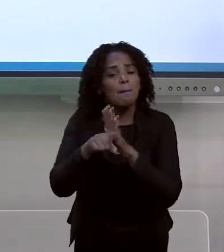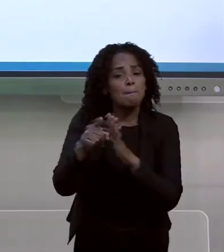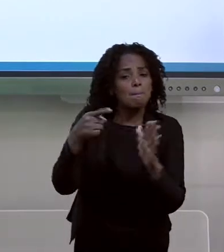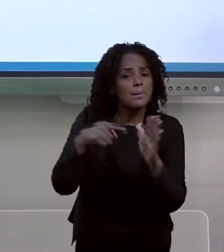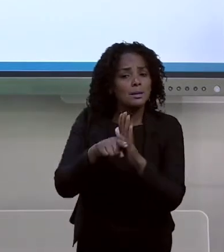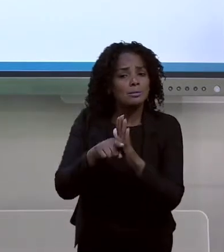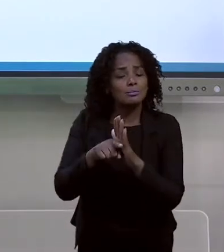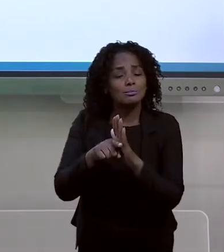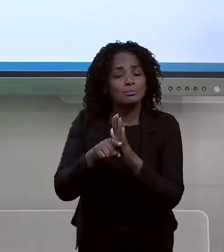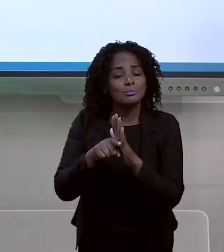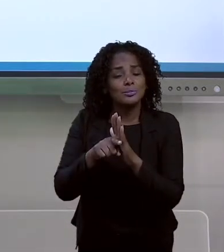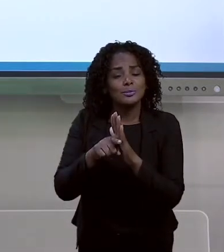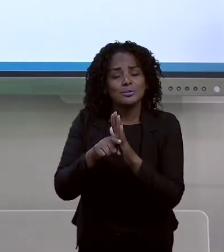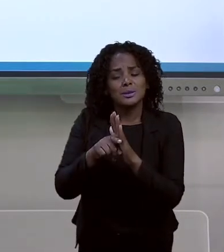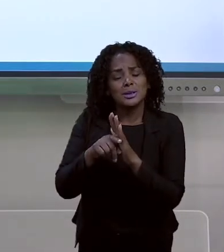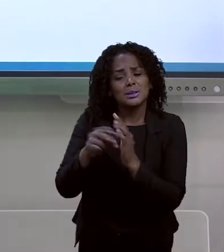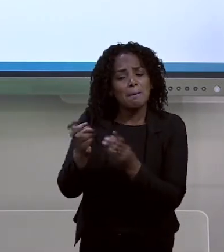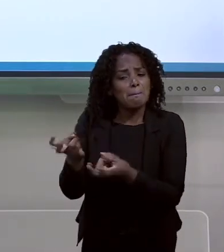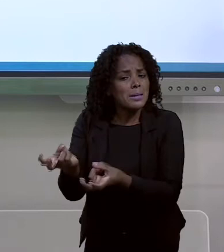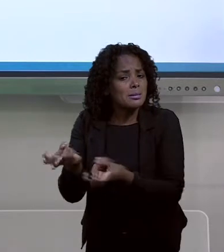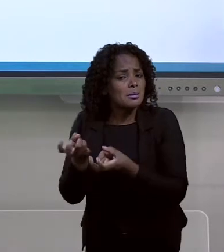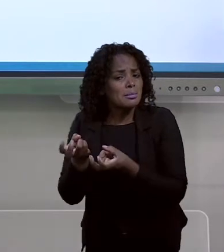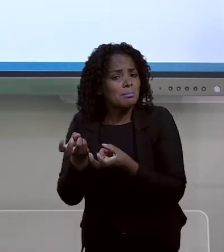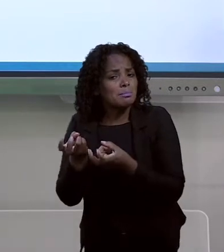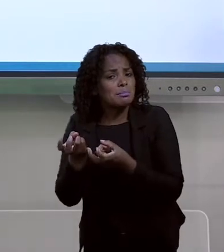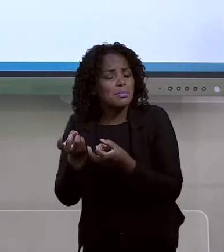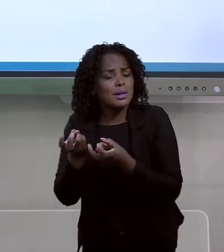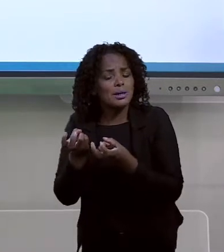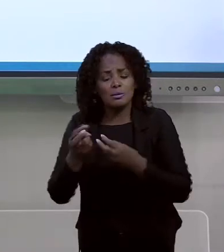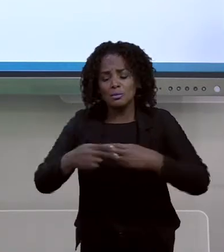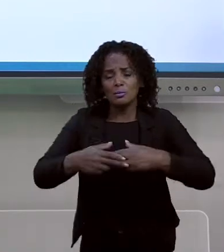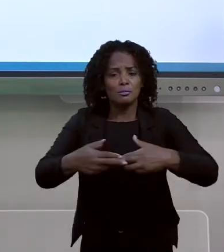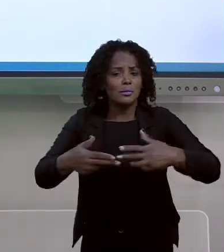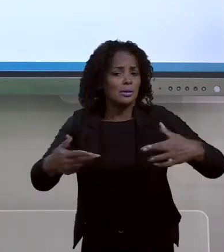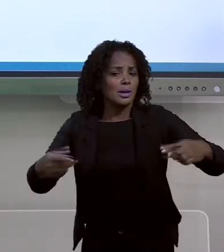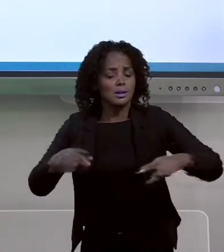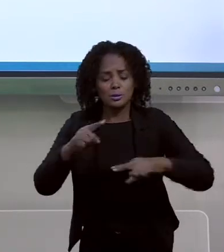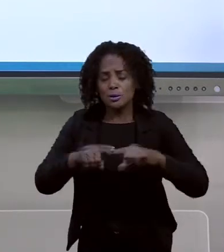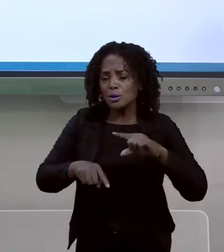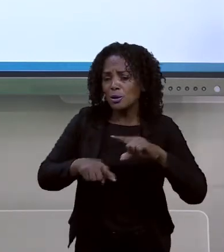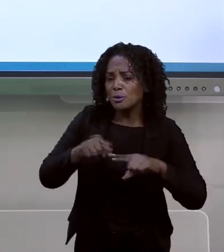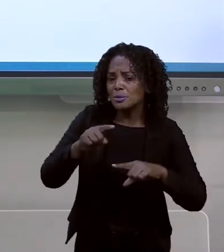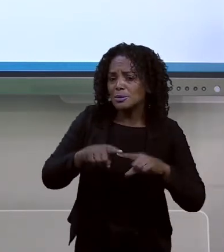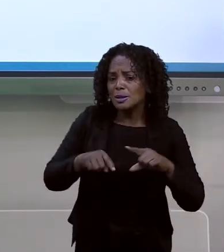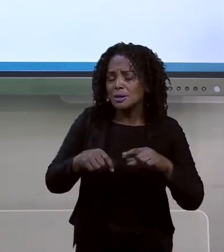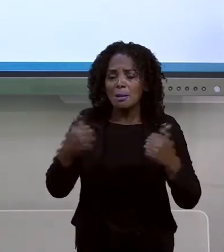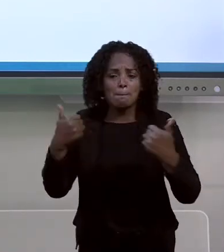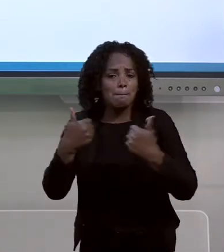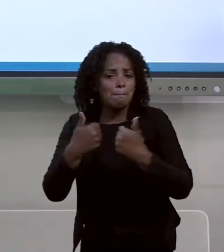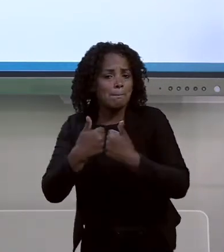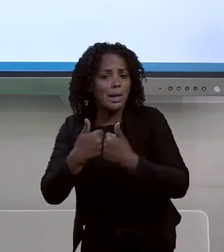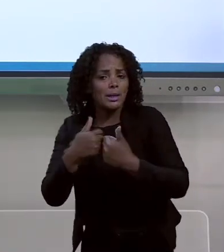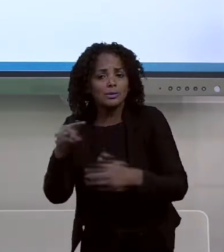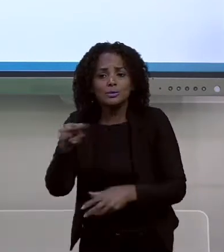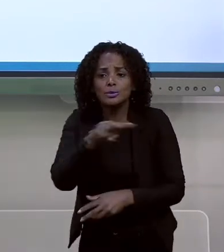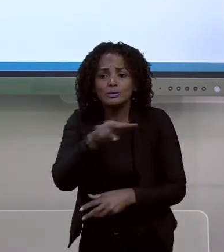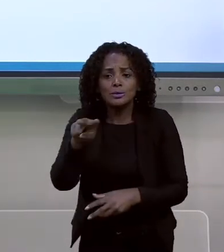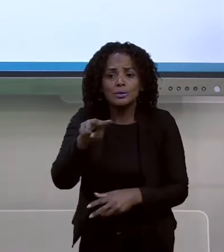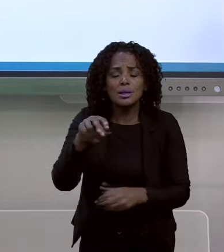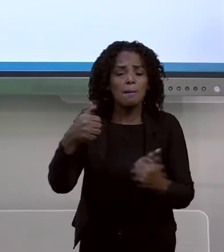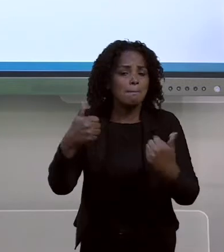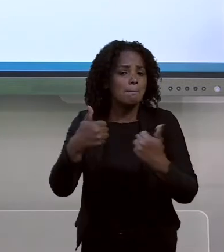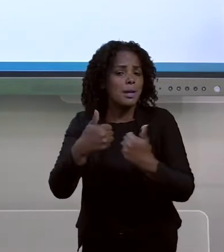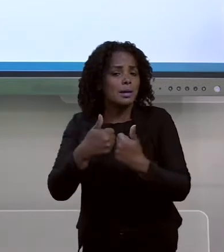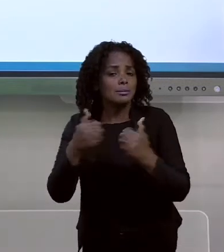já notou a variedade de objetos existentes ao seu redor? Aí mesmo, na sua